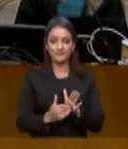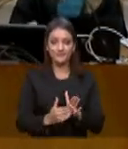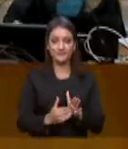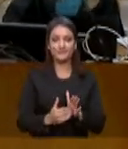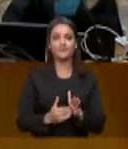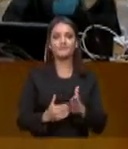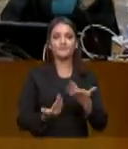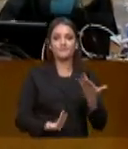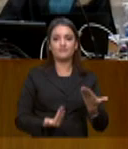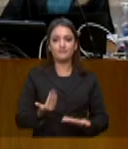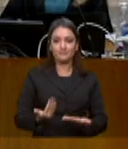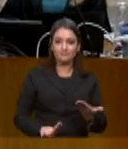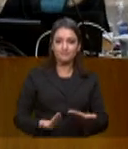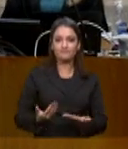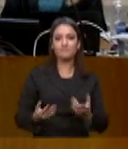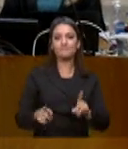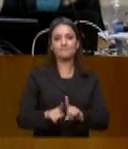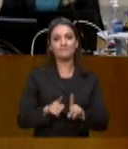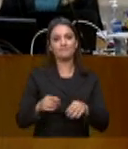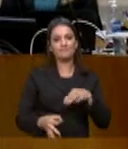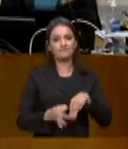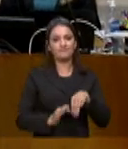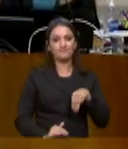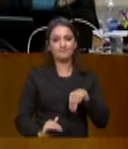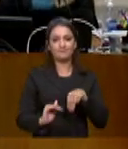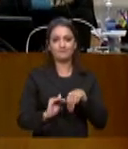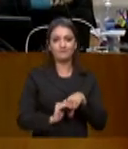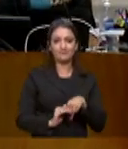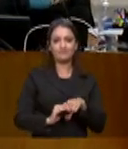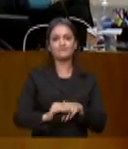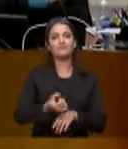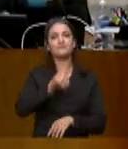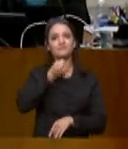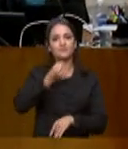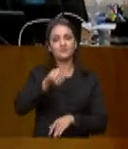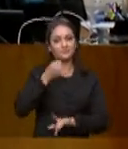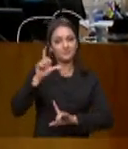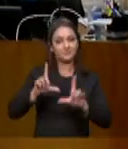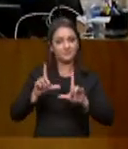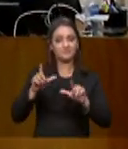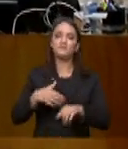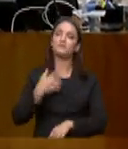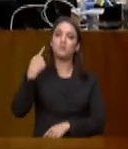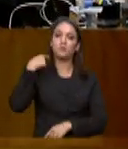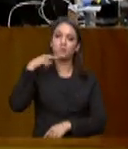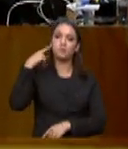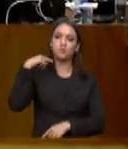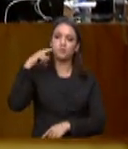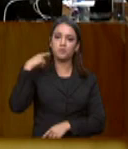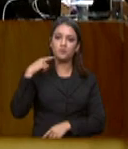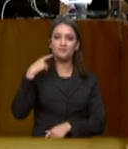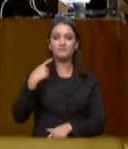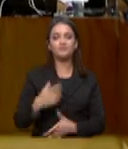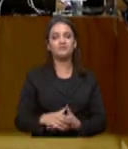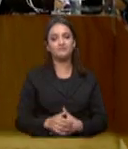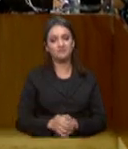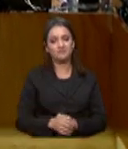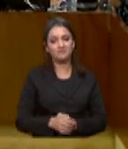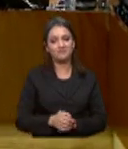colaboradores, servidores, senhores ministros, a imprensa, enfim, senhores advogados, que muito